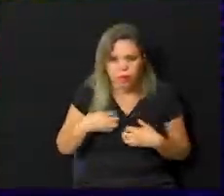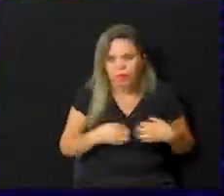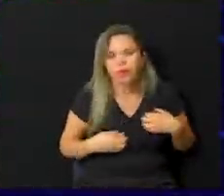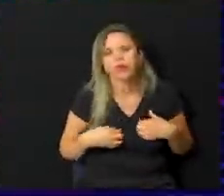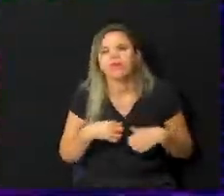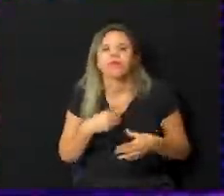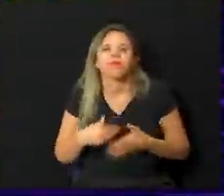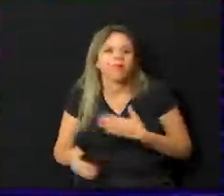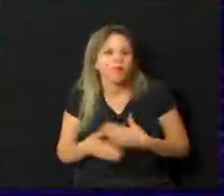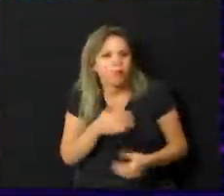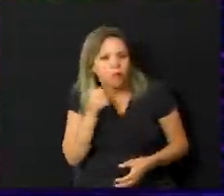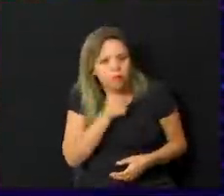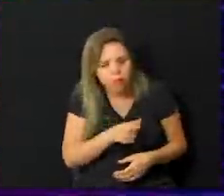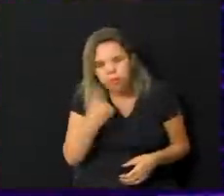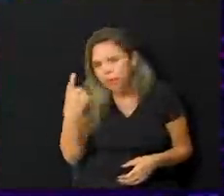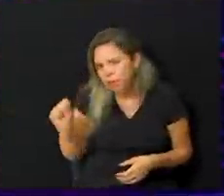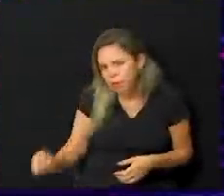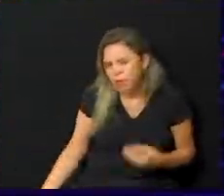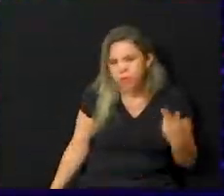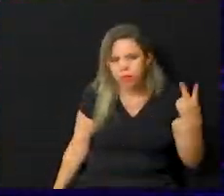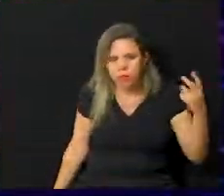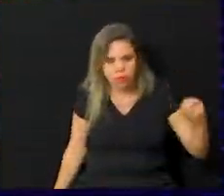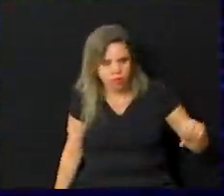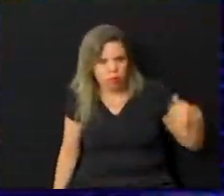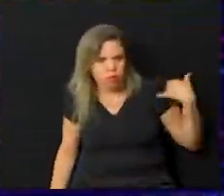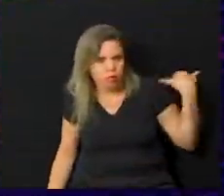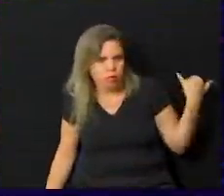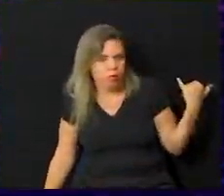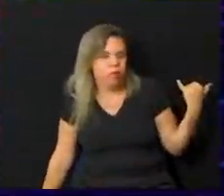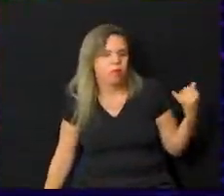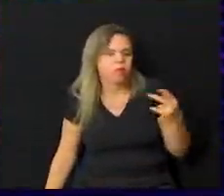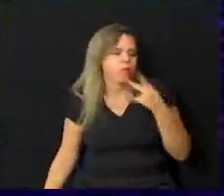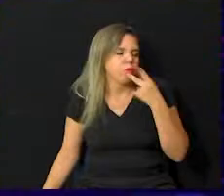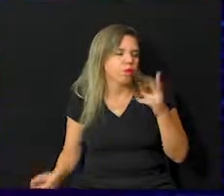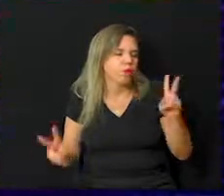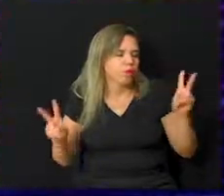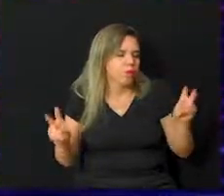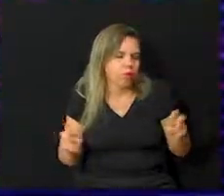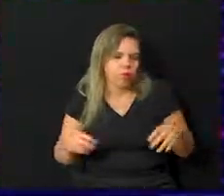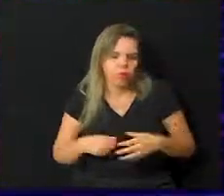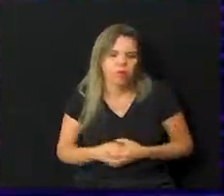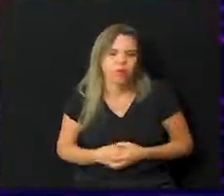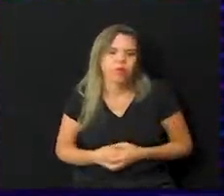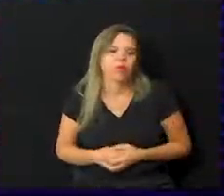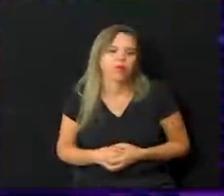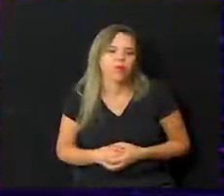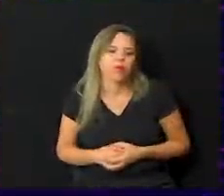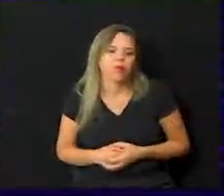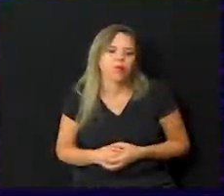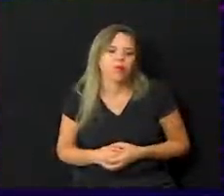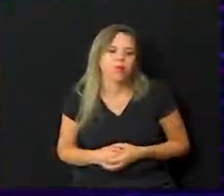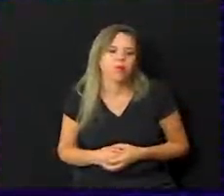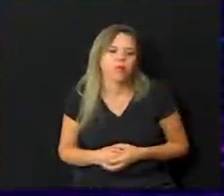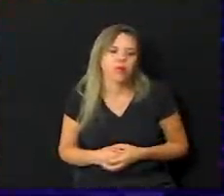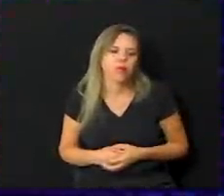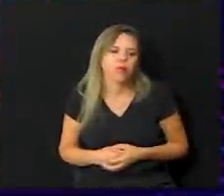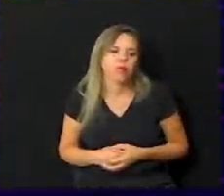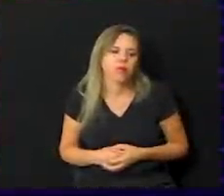são típicos de qualquer menina entre 18 e 29 anos. Fala sobre